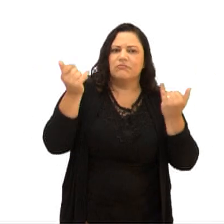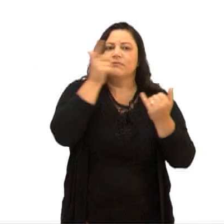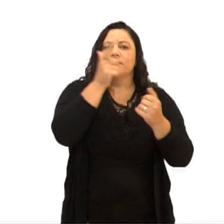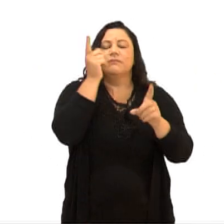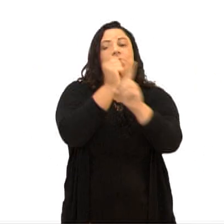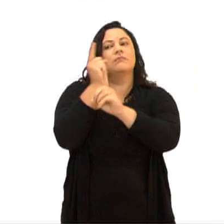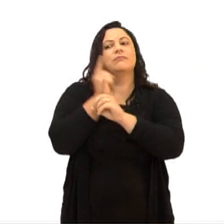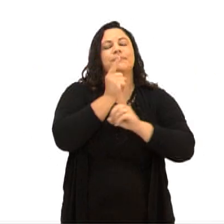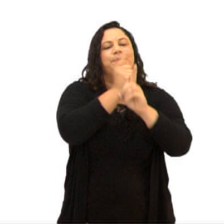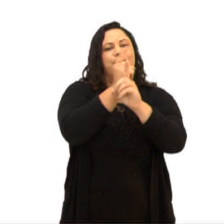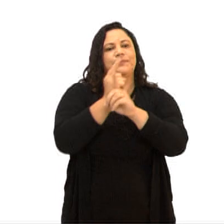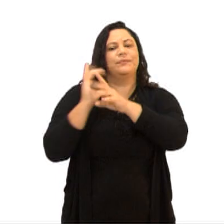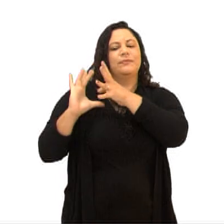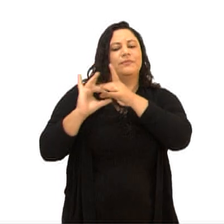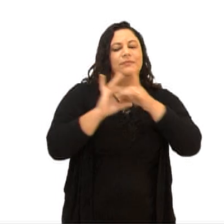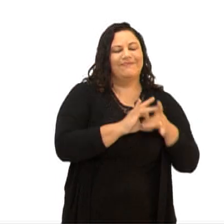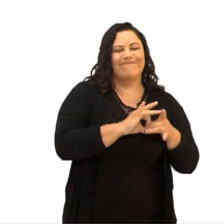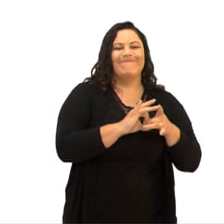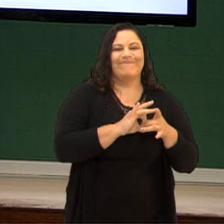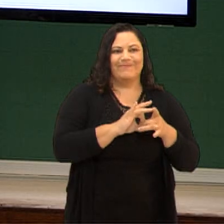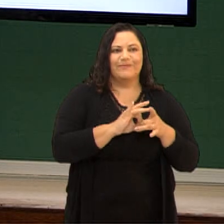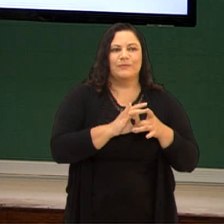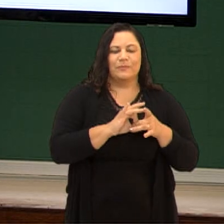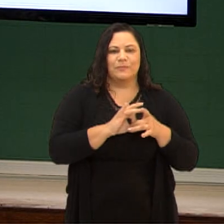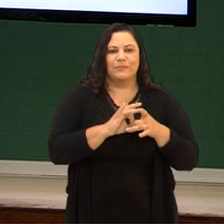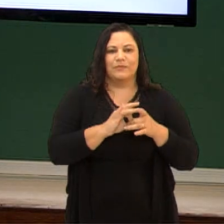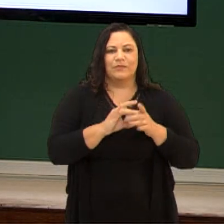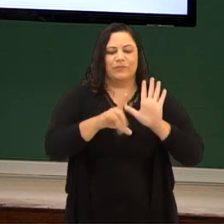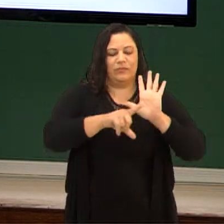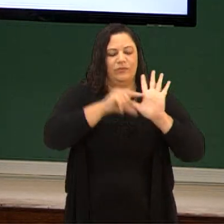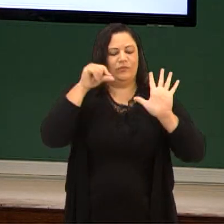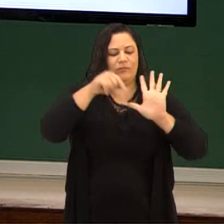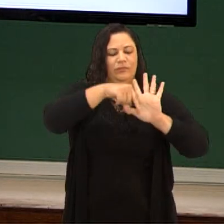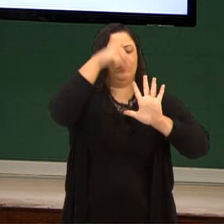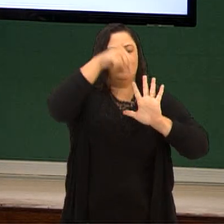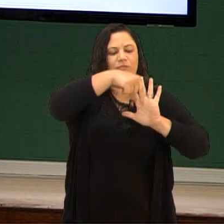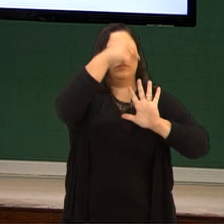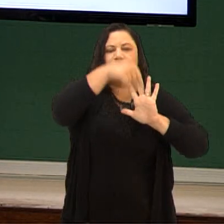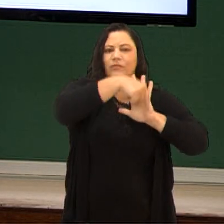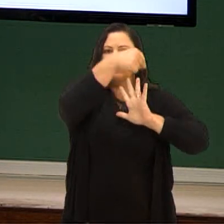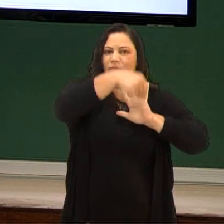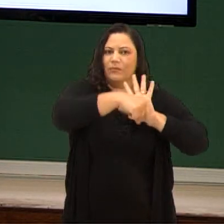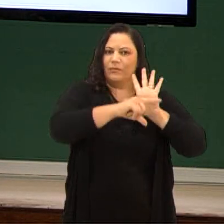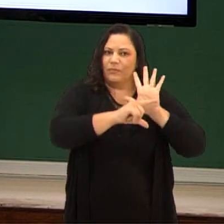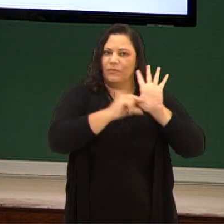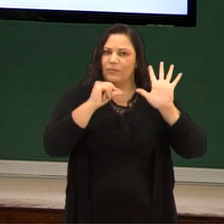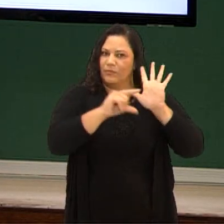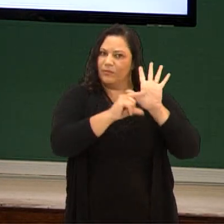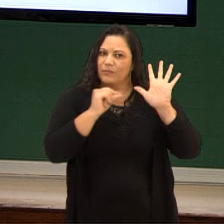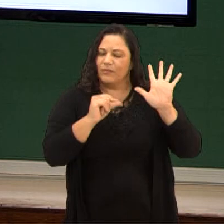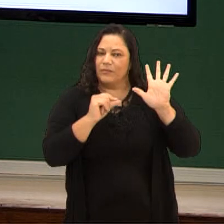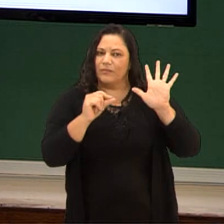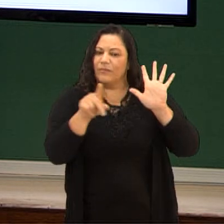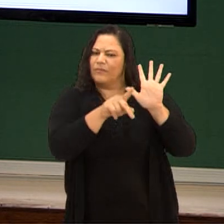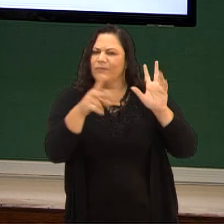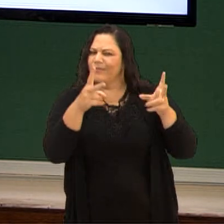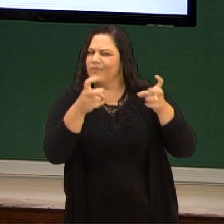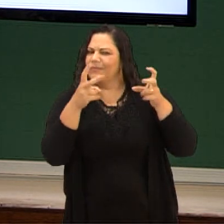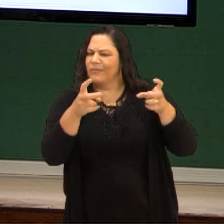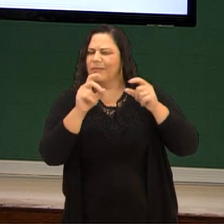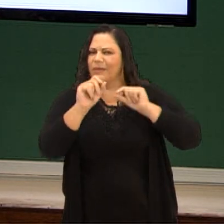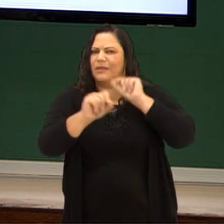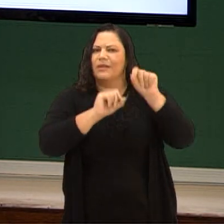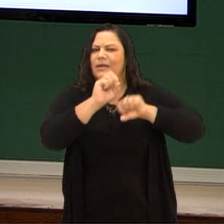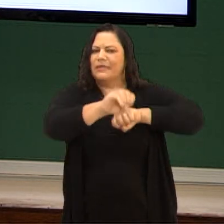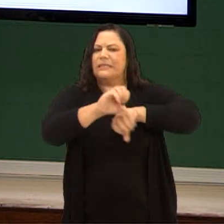correspondente a esse gráfico de setores aqui. Percebam que a professora está com o gráfico ali, mas a professora está ensinando vocês como que faz